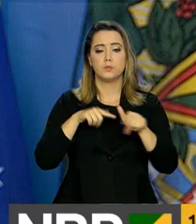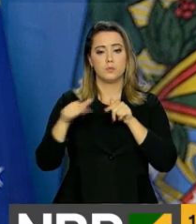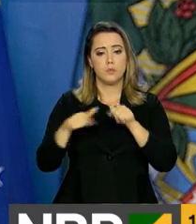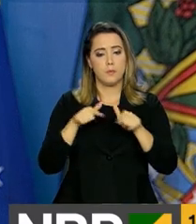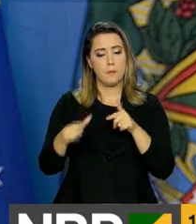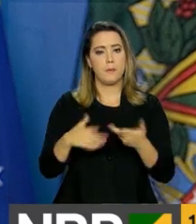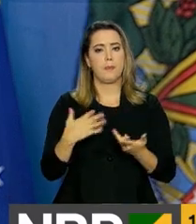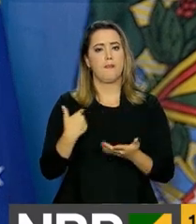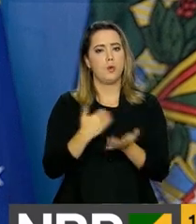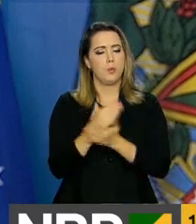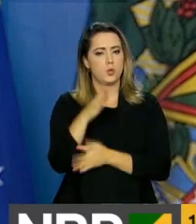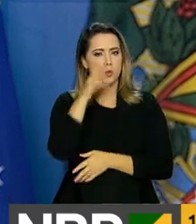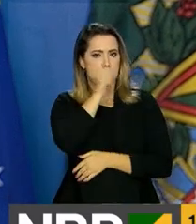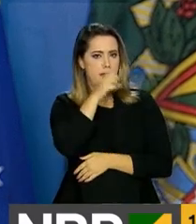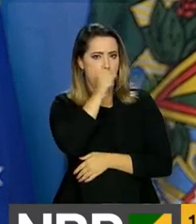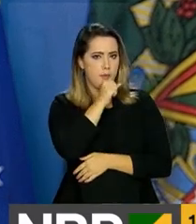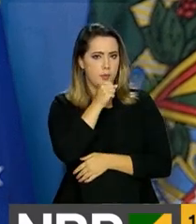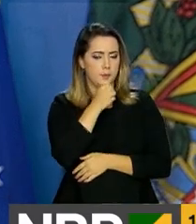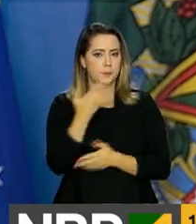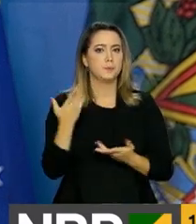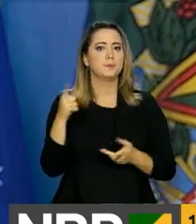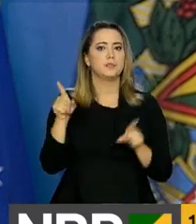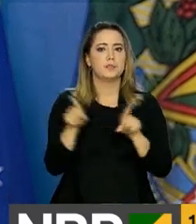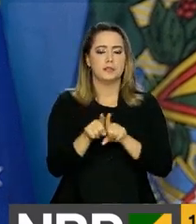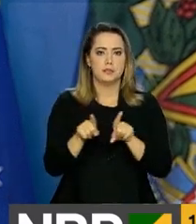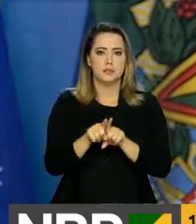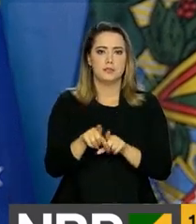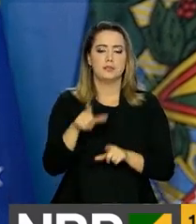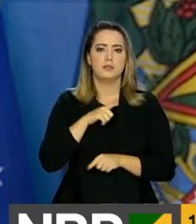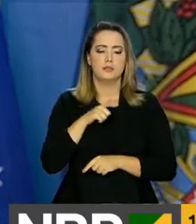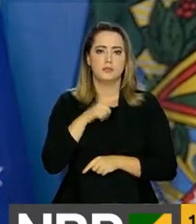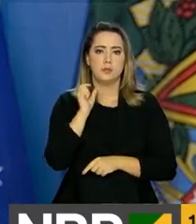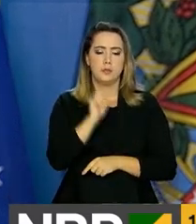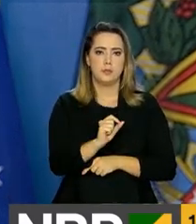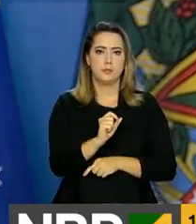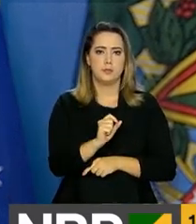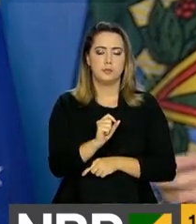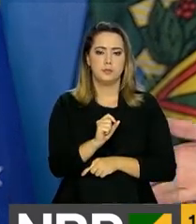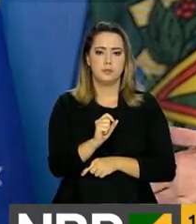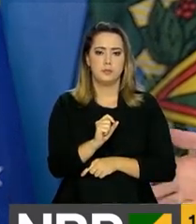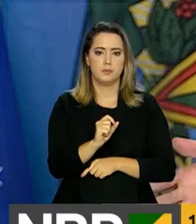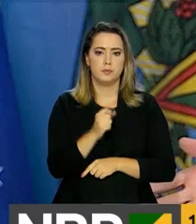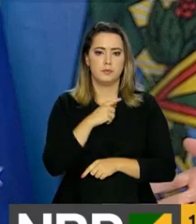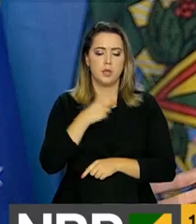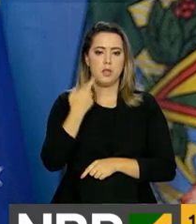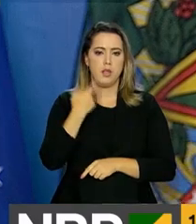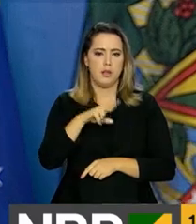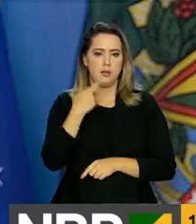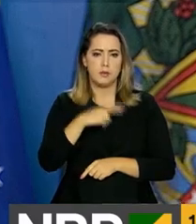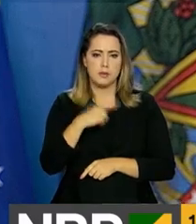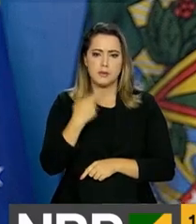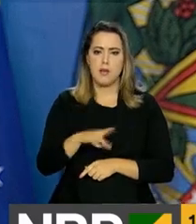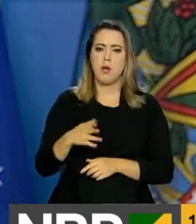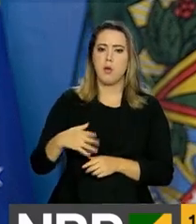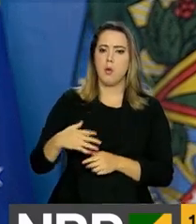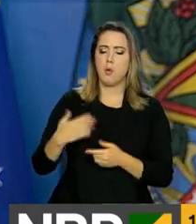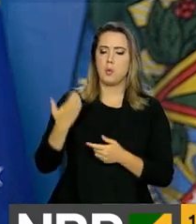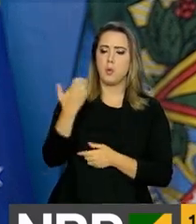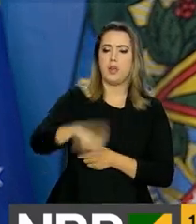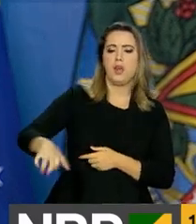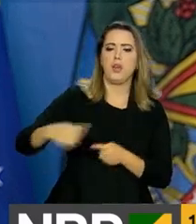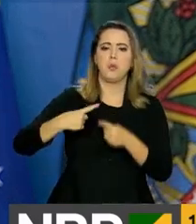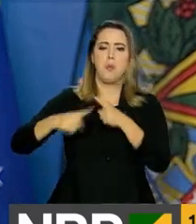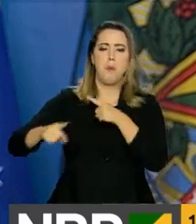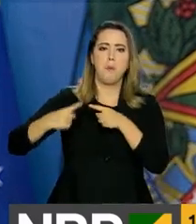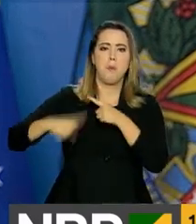no sábado também a aas reclamações protestos mas